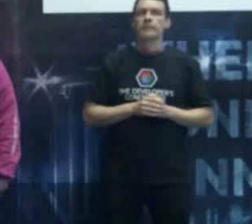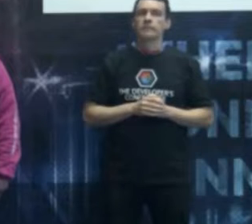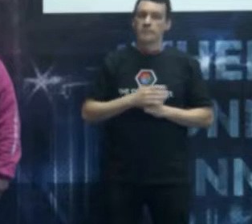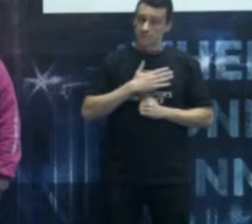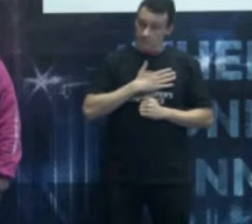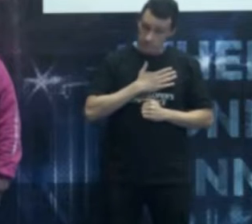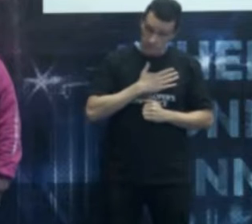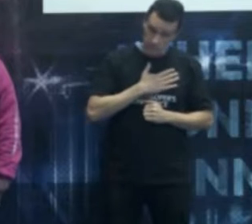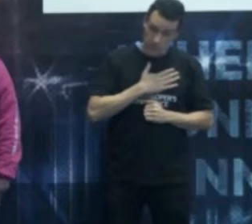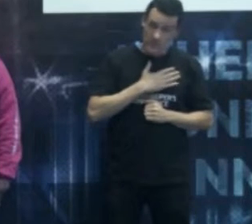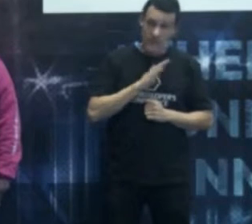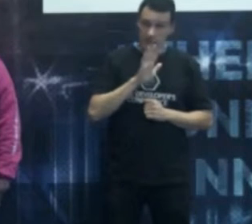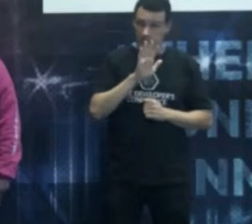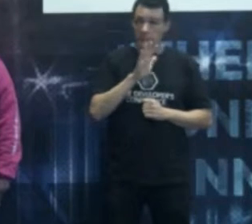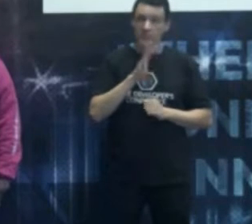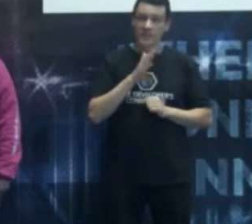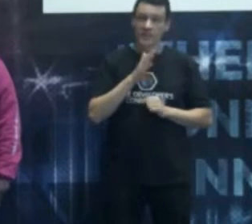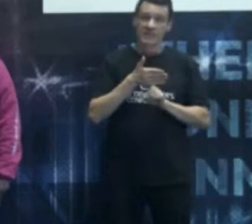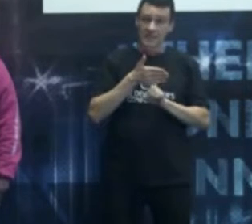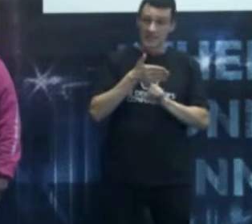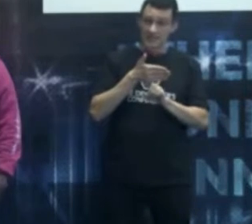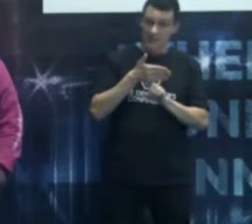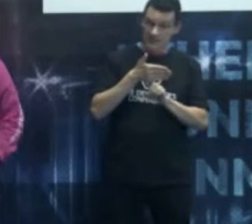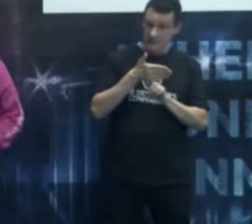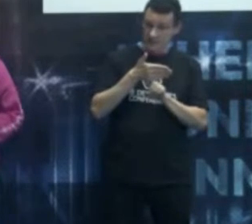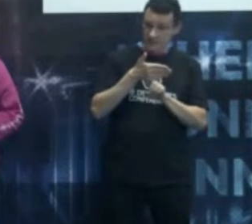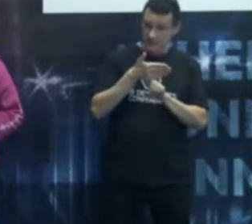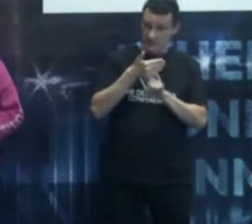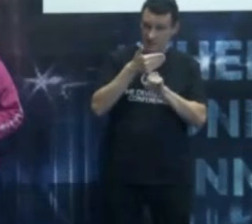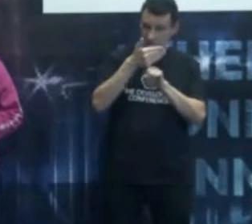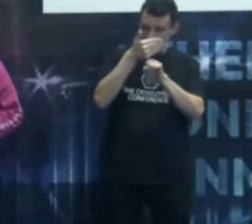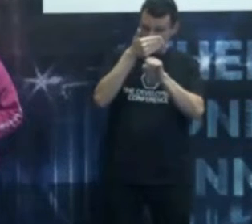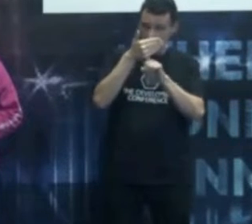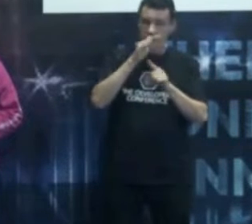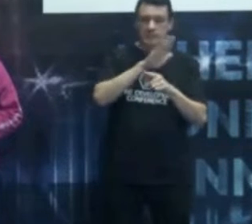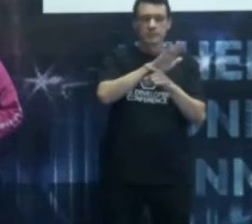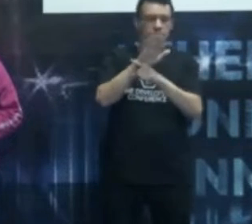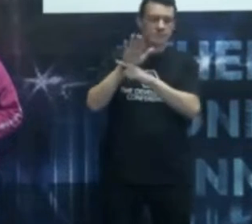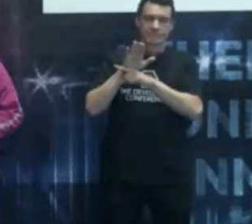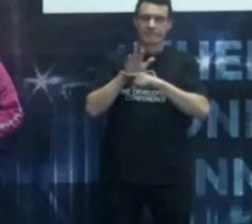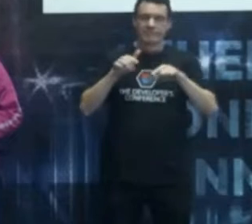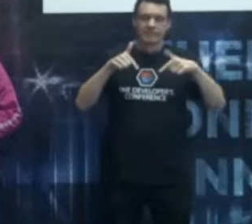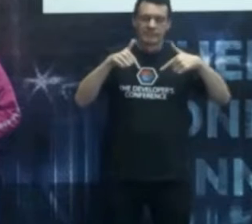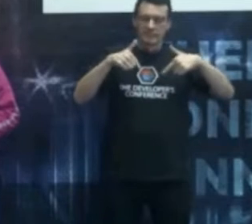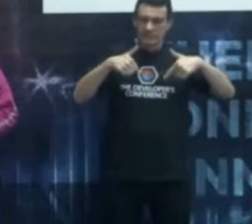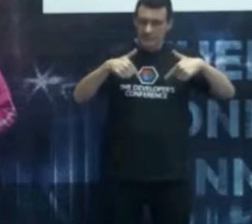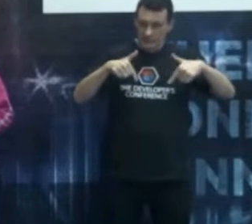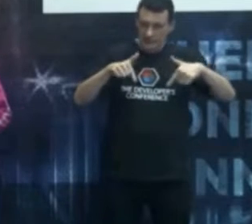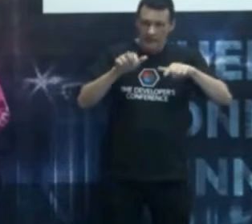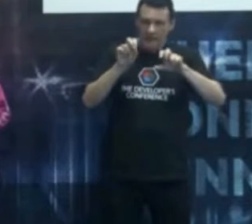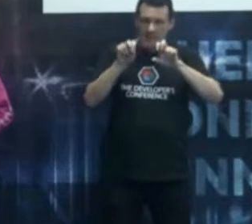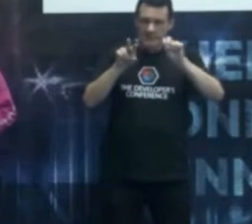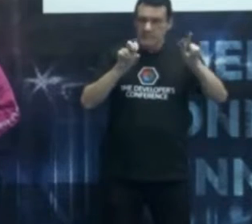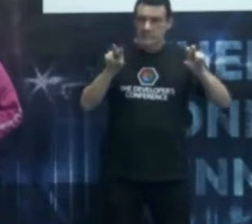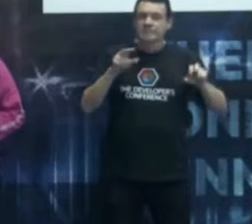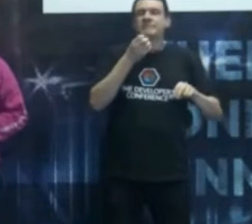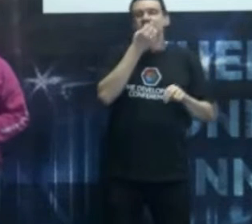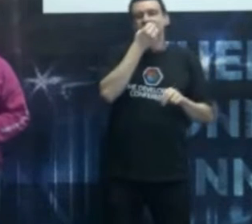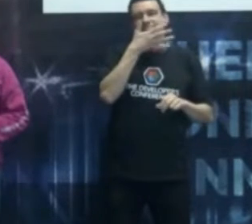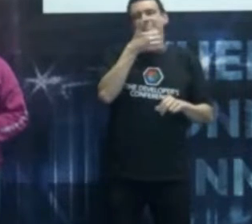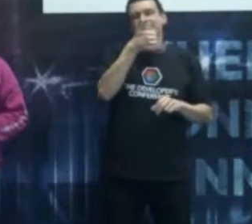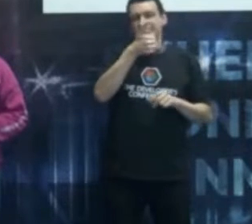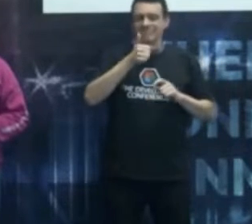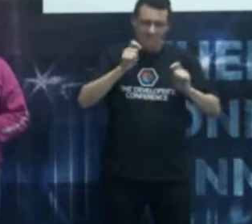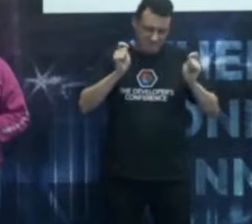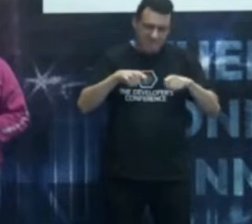como espaço de empregabilidade, ela tem muito a ensinar para o resto das outras áreas,